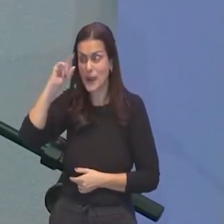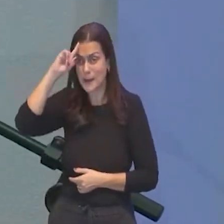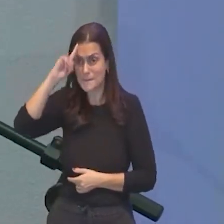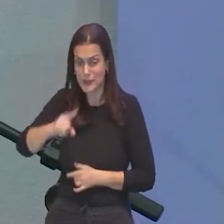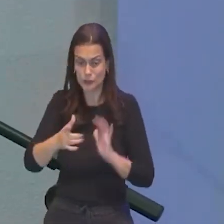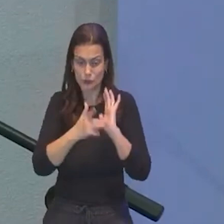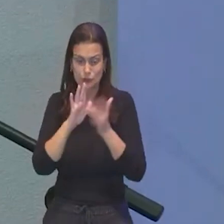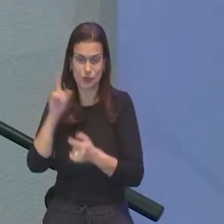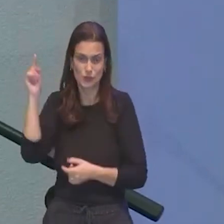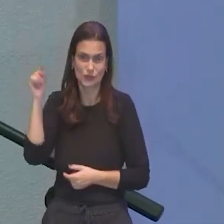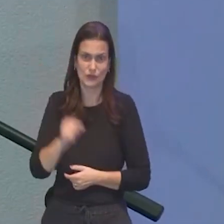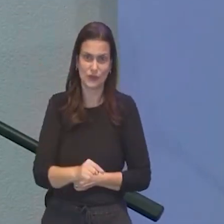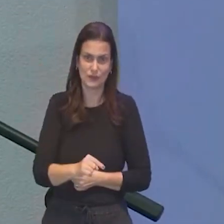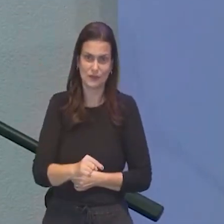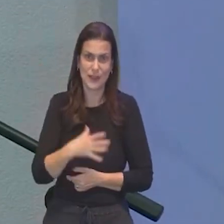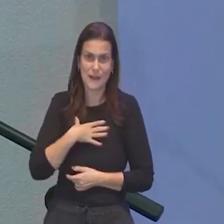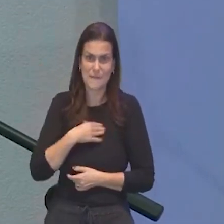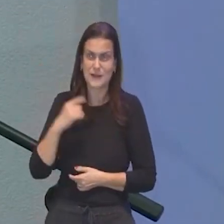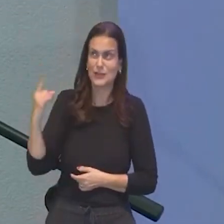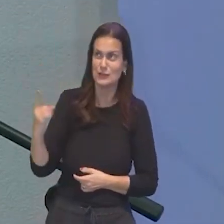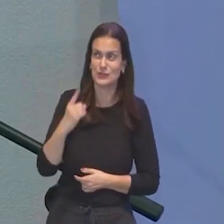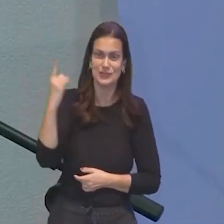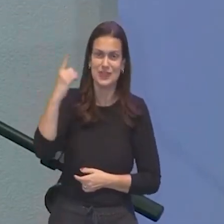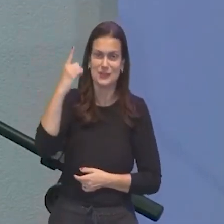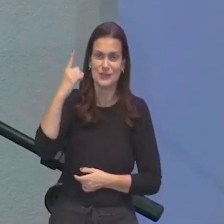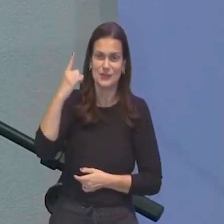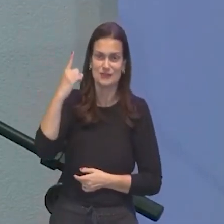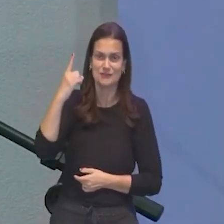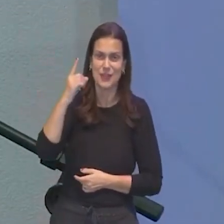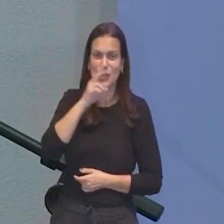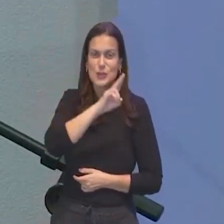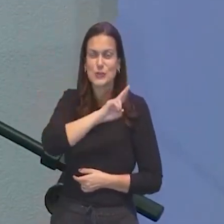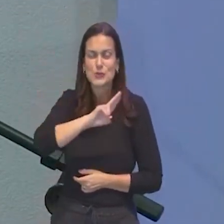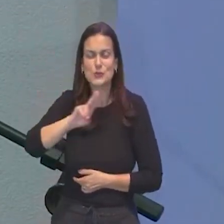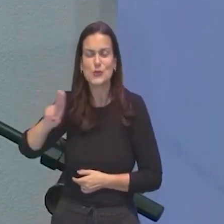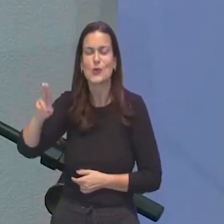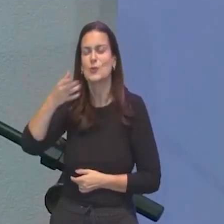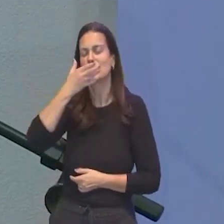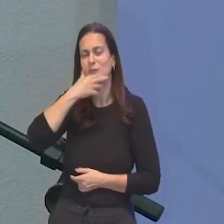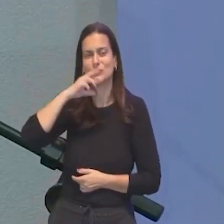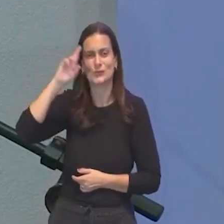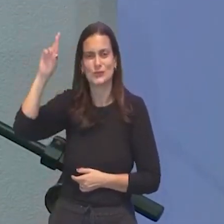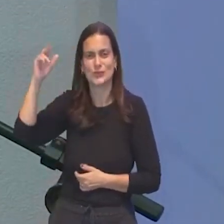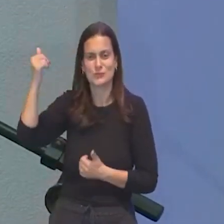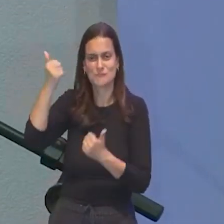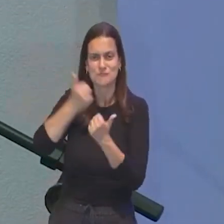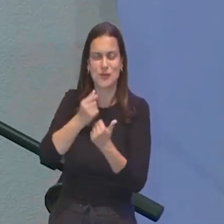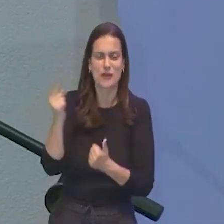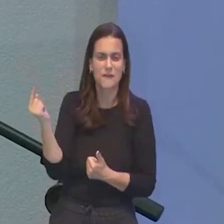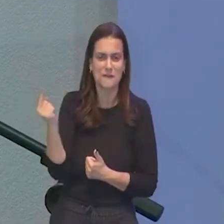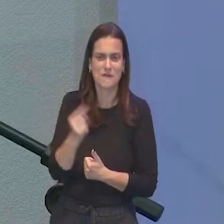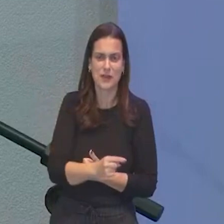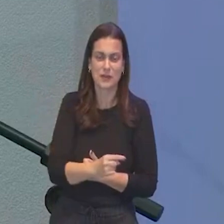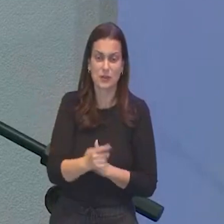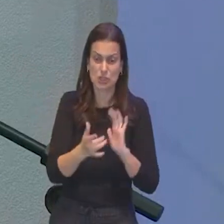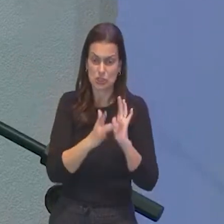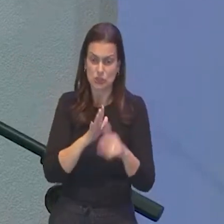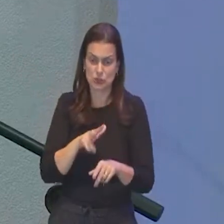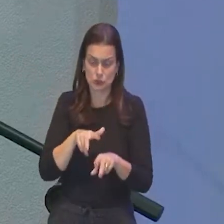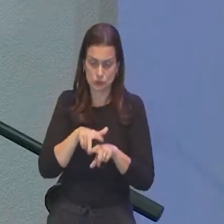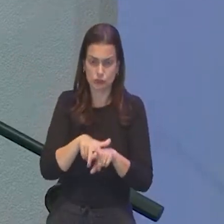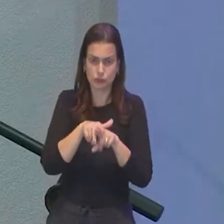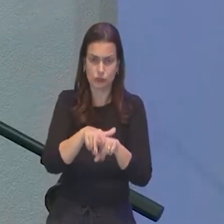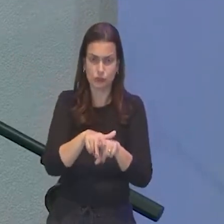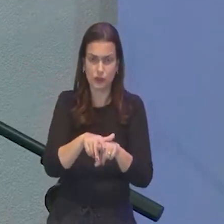Hosana, filho de Davi, bendito que vem em nome do Senhor. E entrando ele em Jerusalém, verso 10, toda